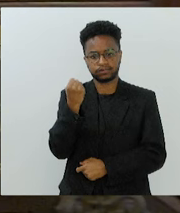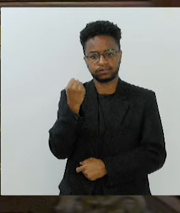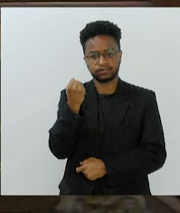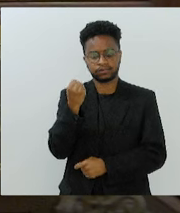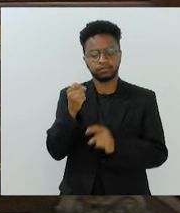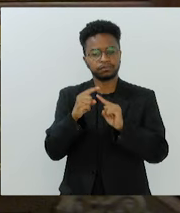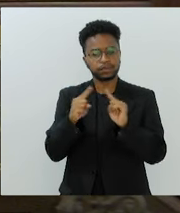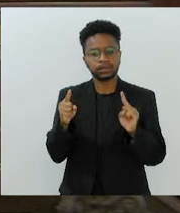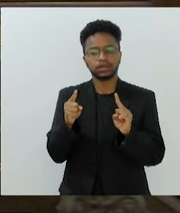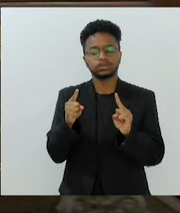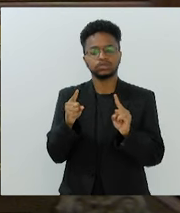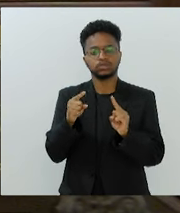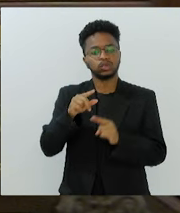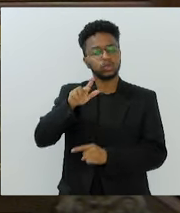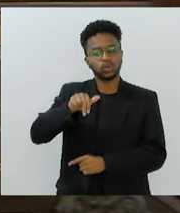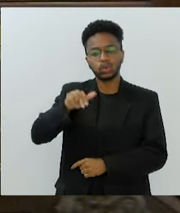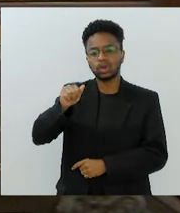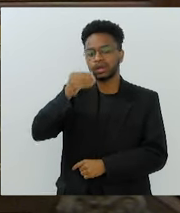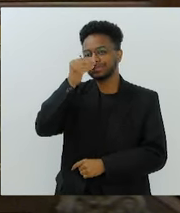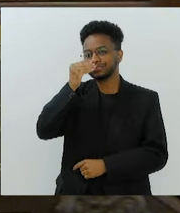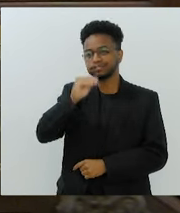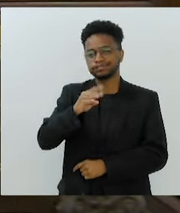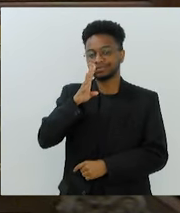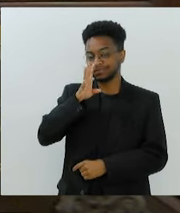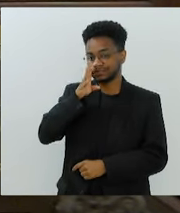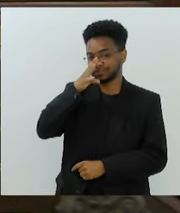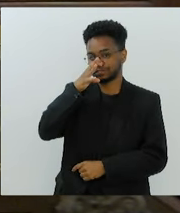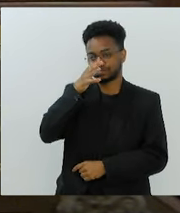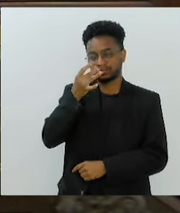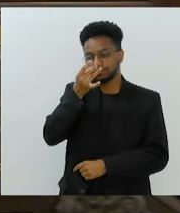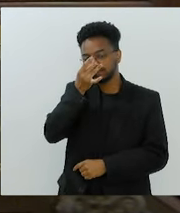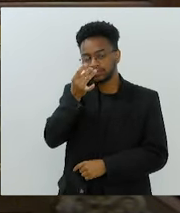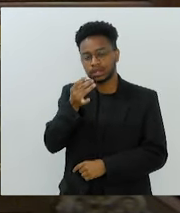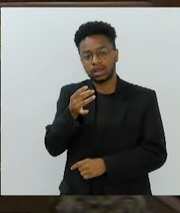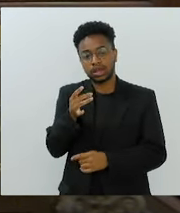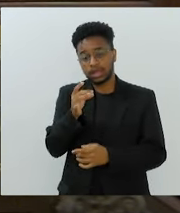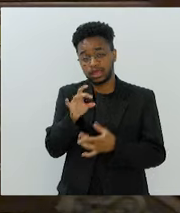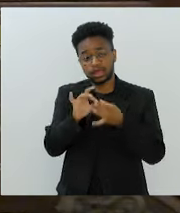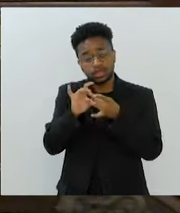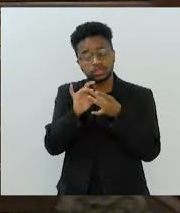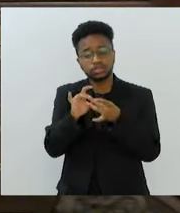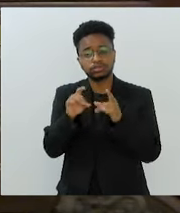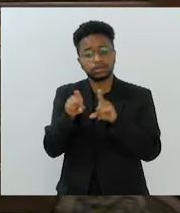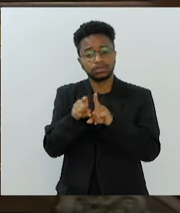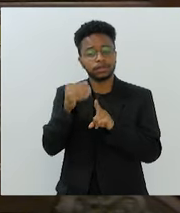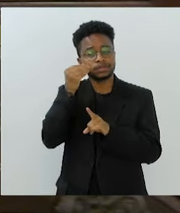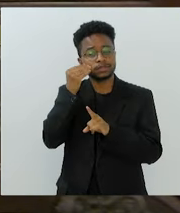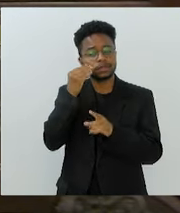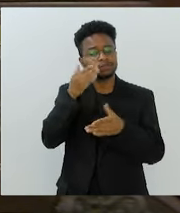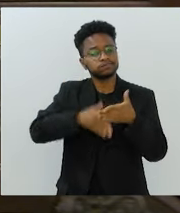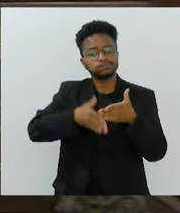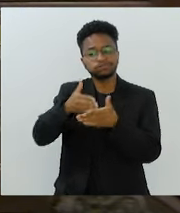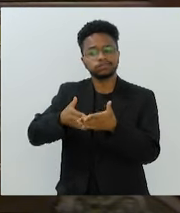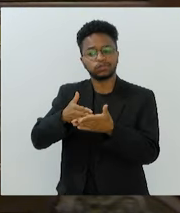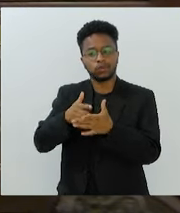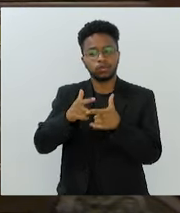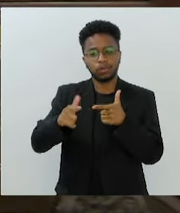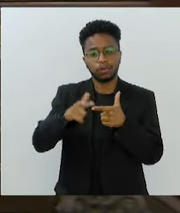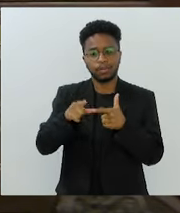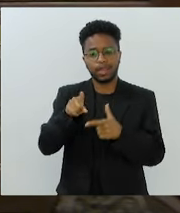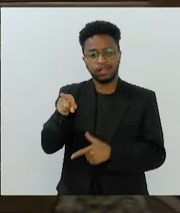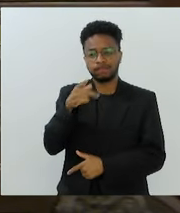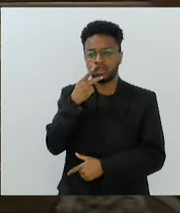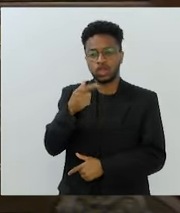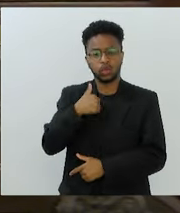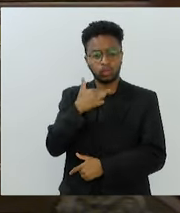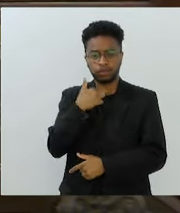abdicar da resistência íntima no enfrentamento do problema, entregando a Deus o que eu não posso fazer, Deus